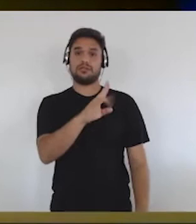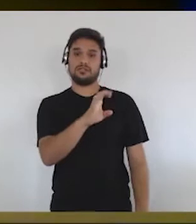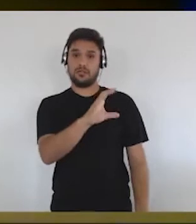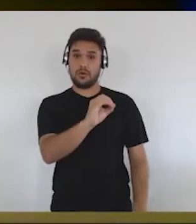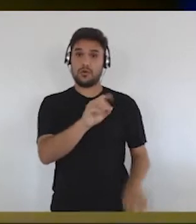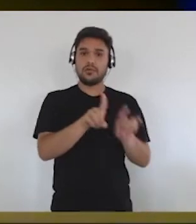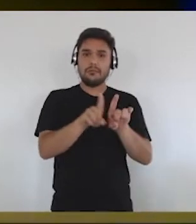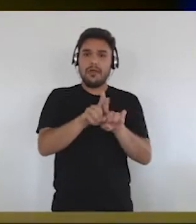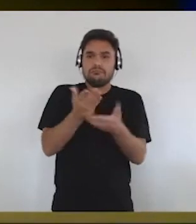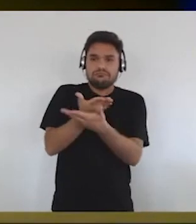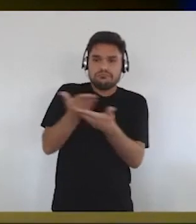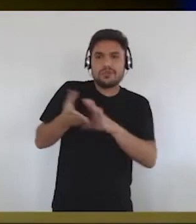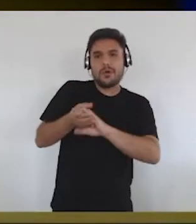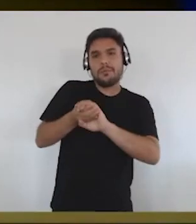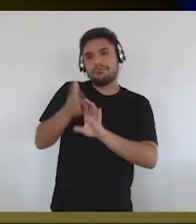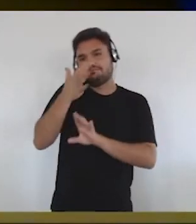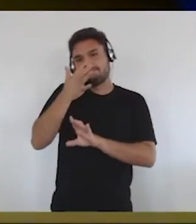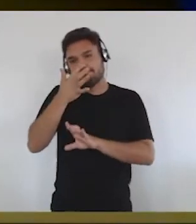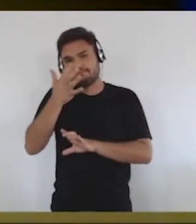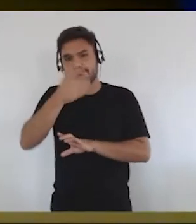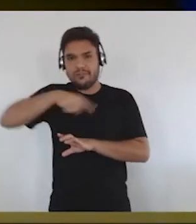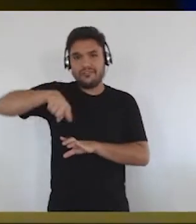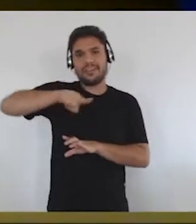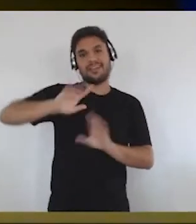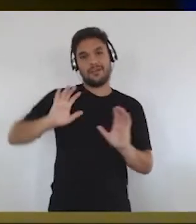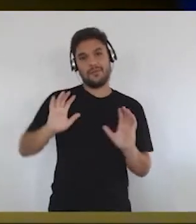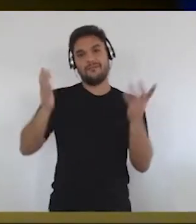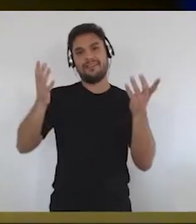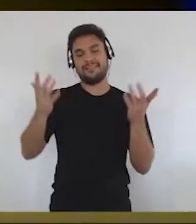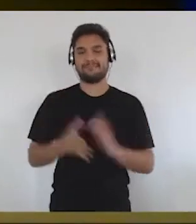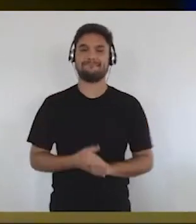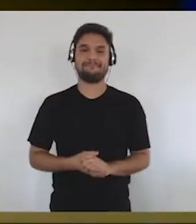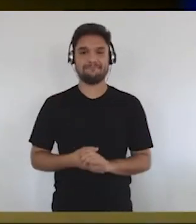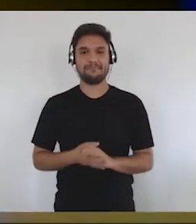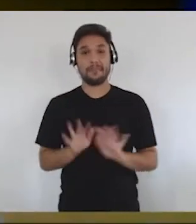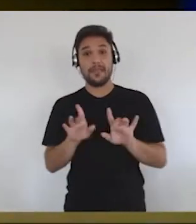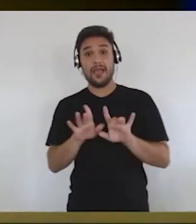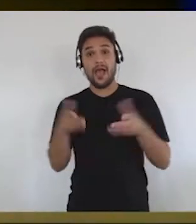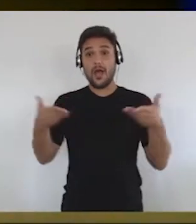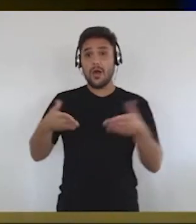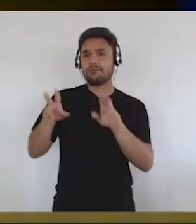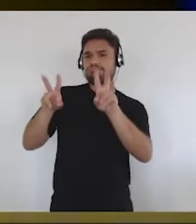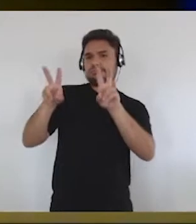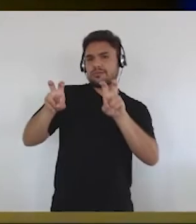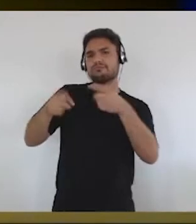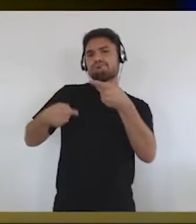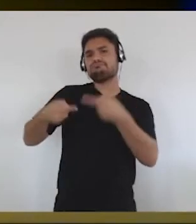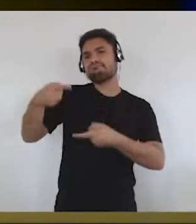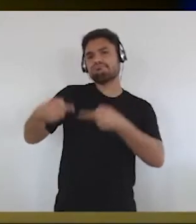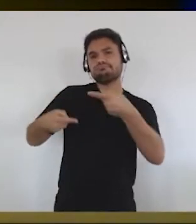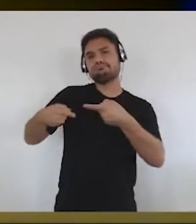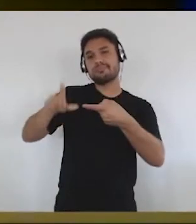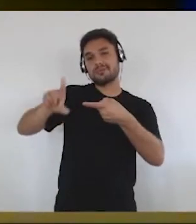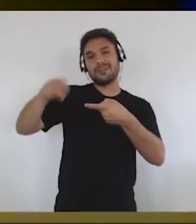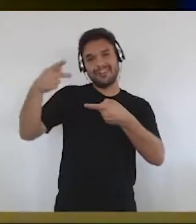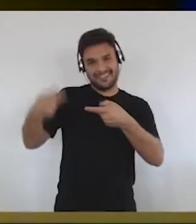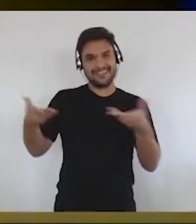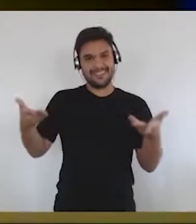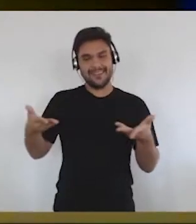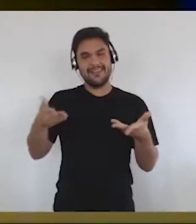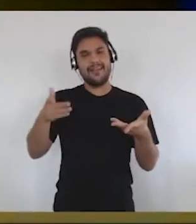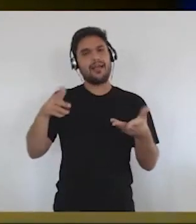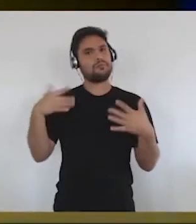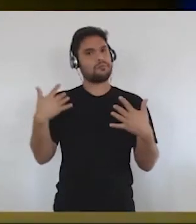que aqui nos assistem e nos prestigiam com a honra da sua presença. O assunto em debate que nos foi escolhido para esse painel nos é